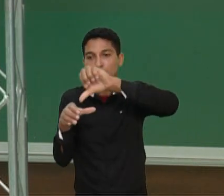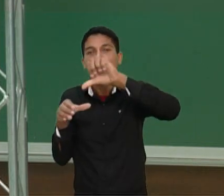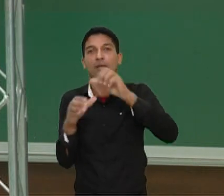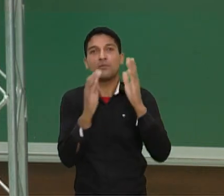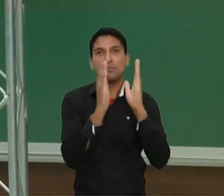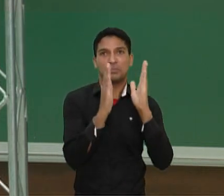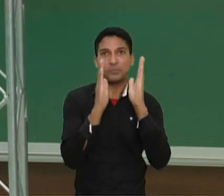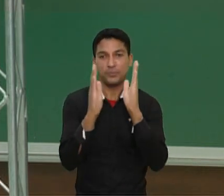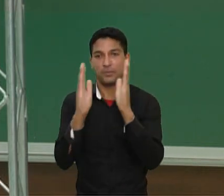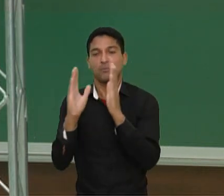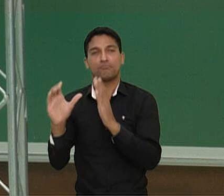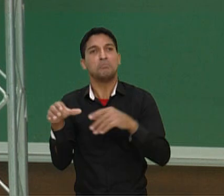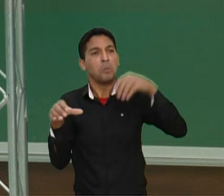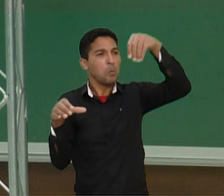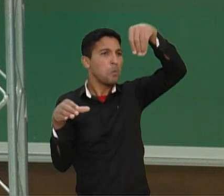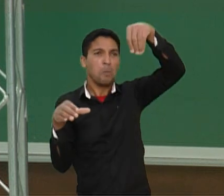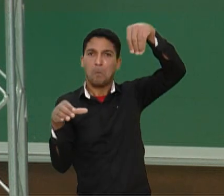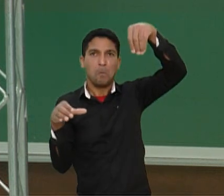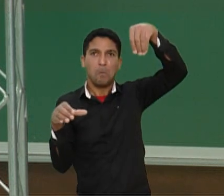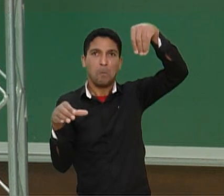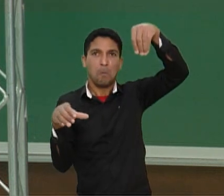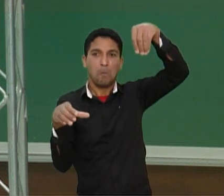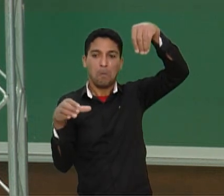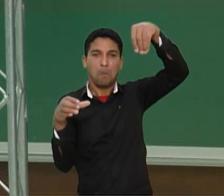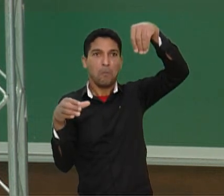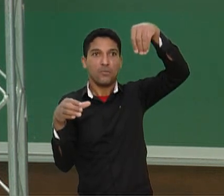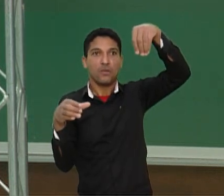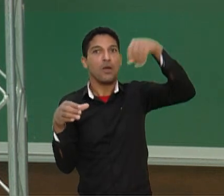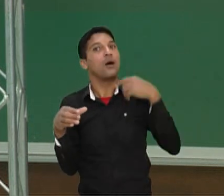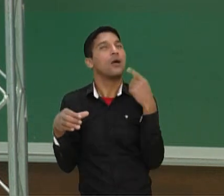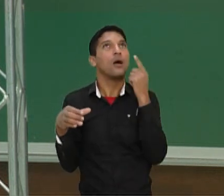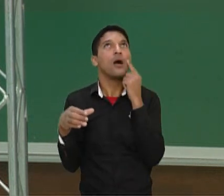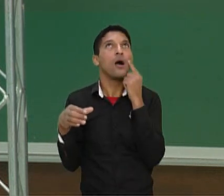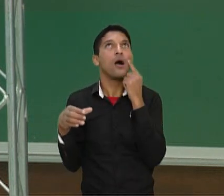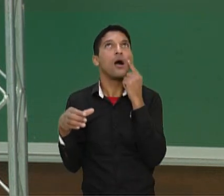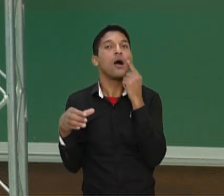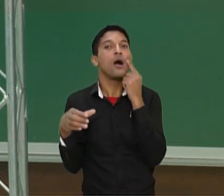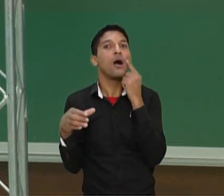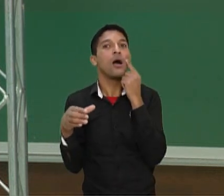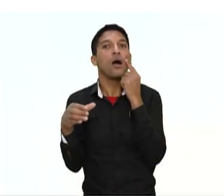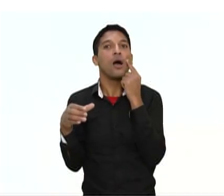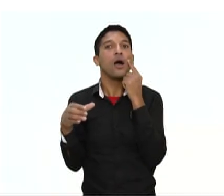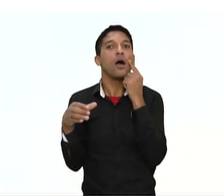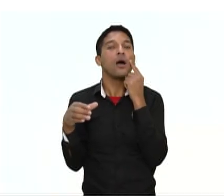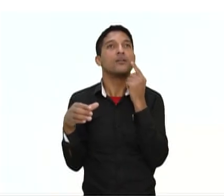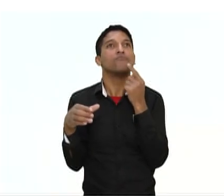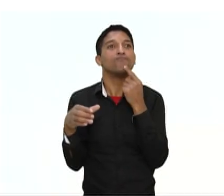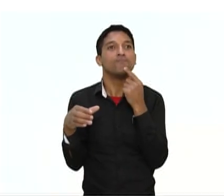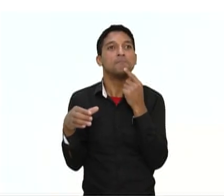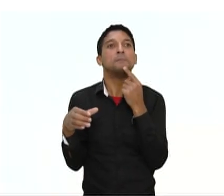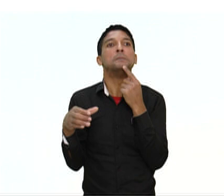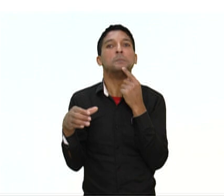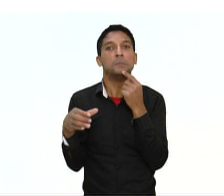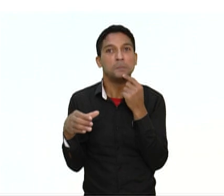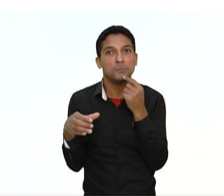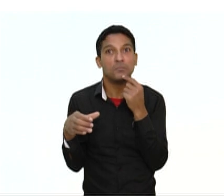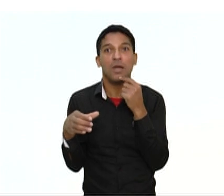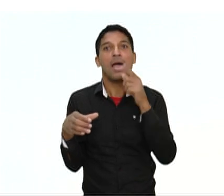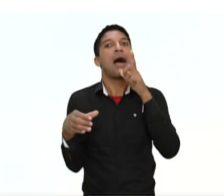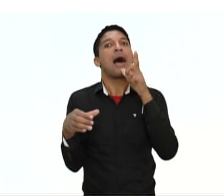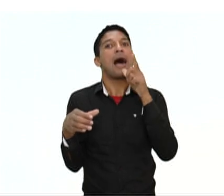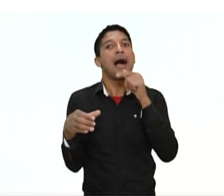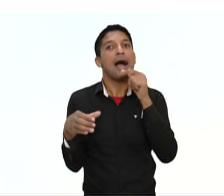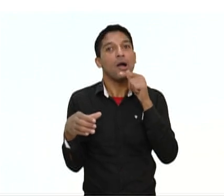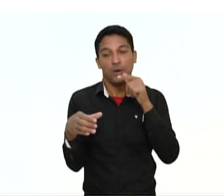uma e nada conduziu corrente elétrica, até que ele teve finalmente a ideia, como eu já dei spoiler para vocês, de misturar